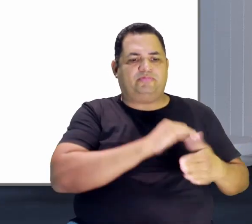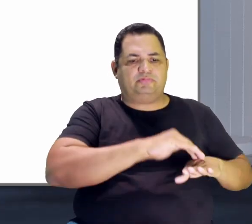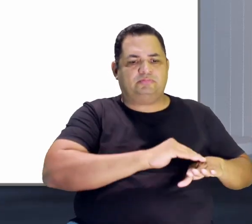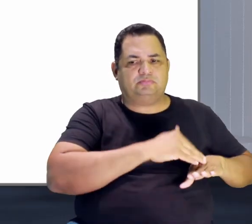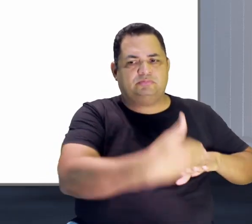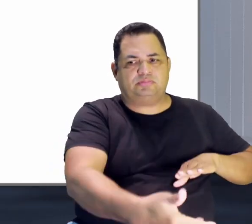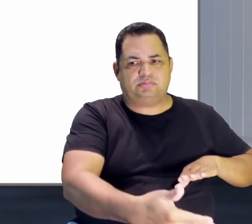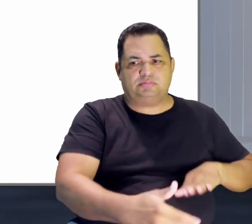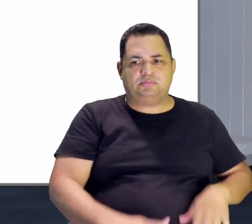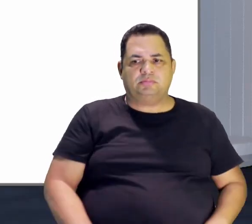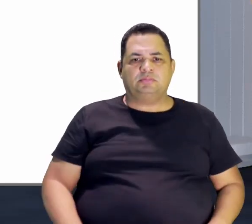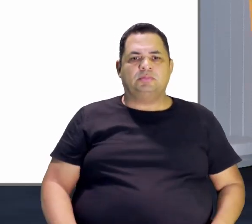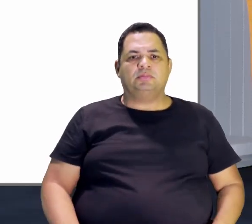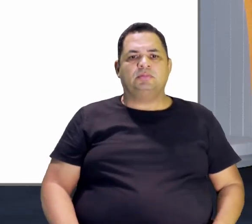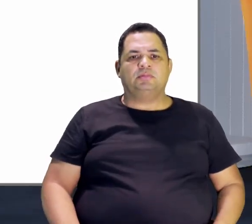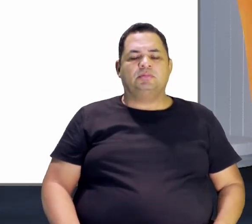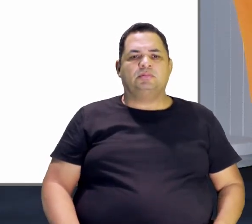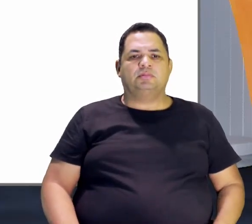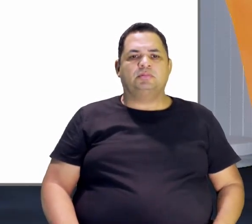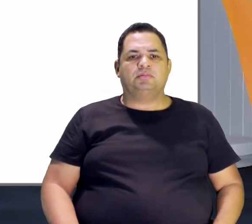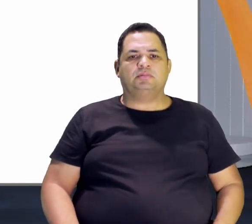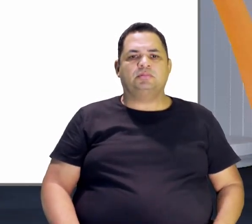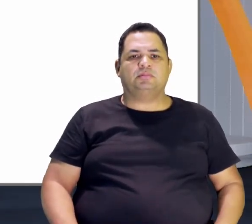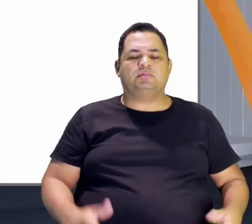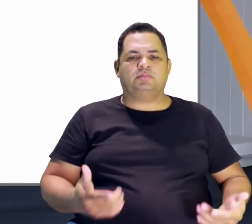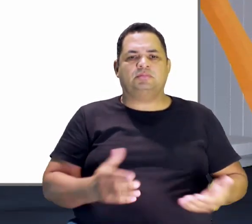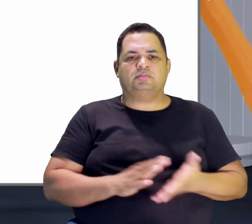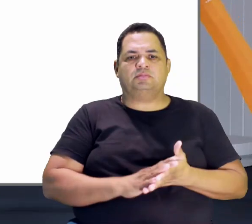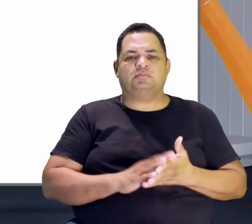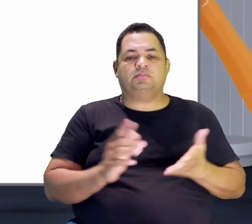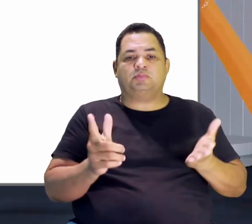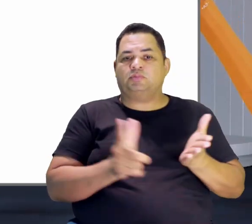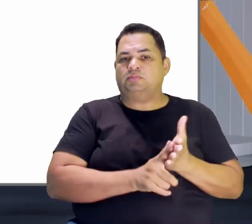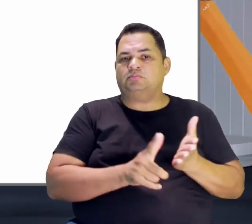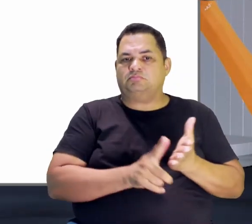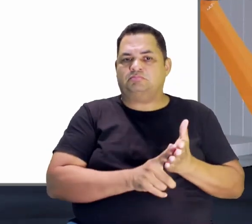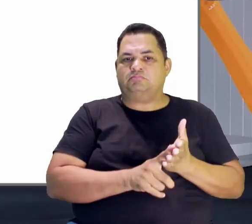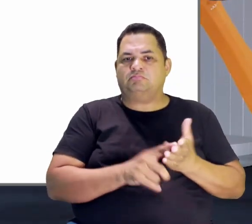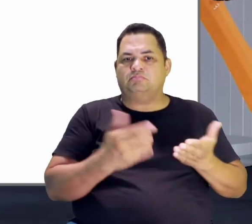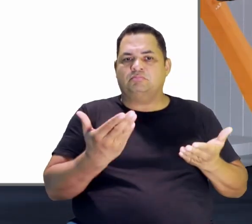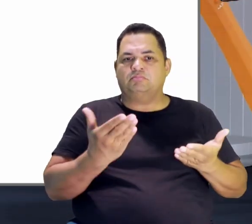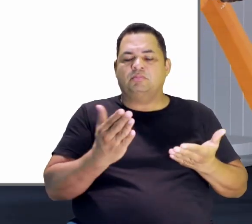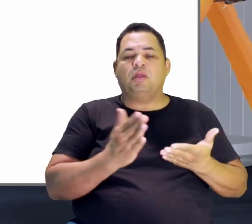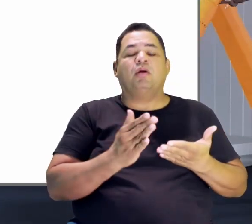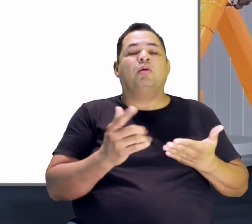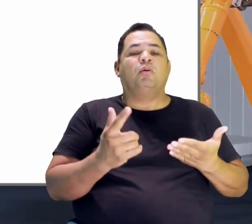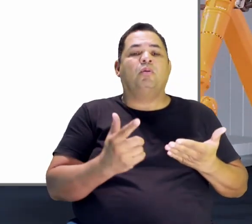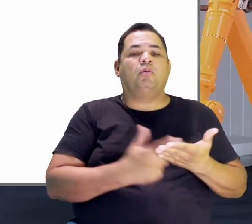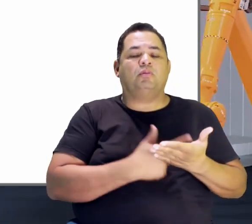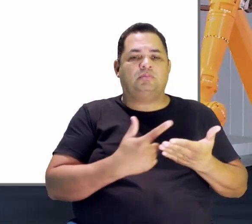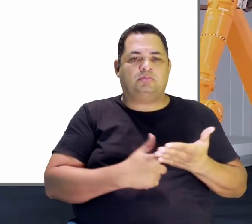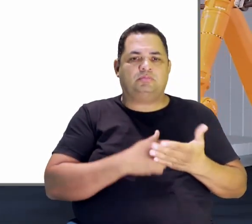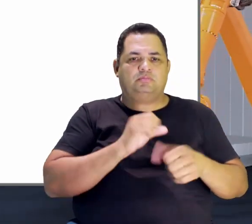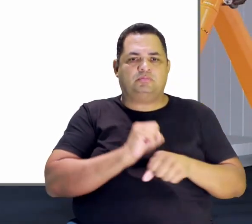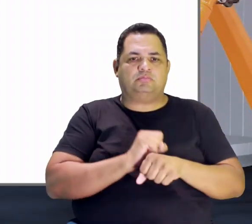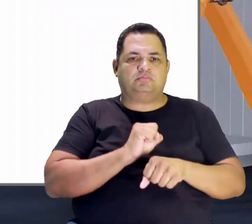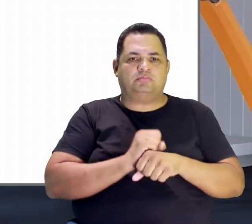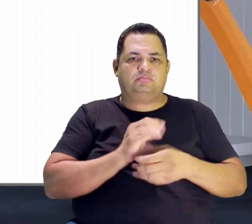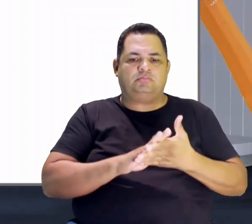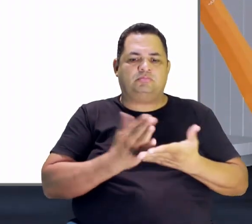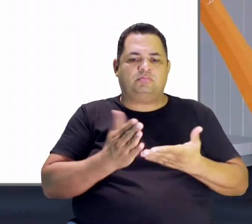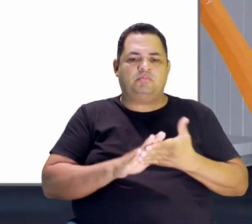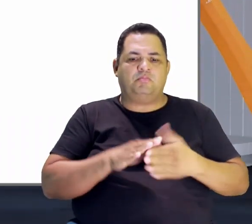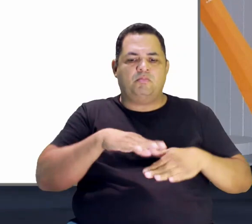ele escapou. Então, na verdade, foi o livro que continuou em velocidade. E o ônibus parou. E o banco está pregado,